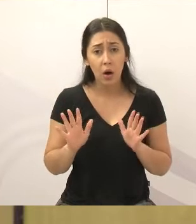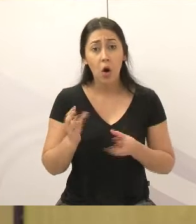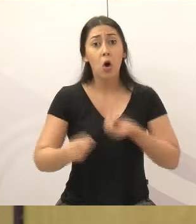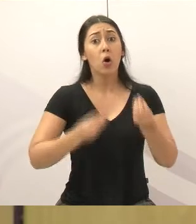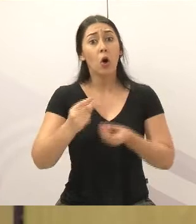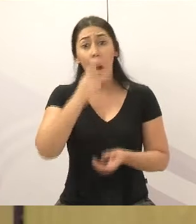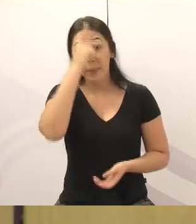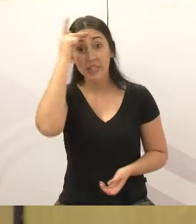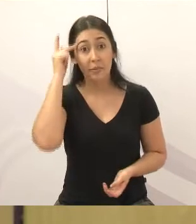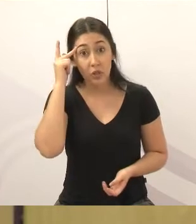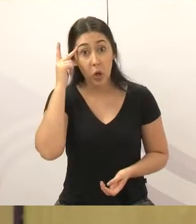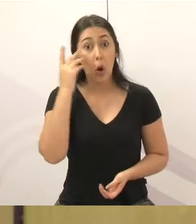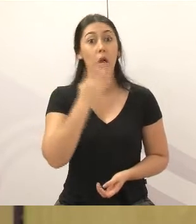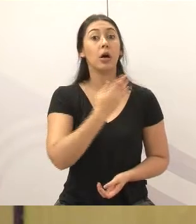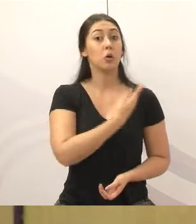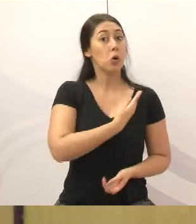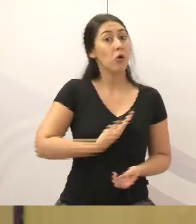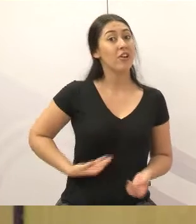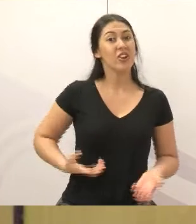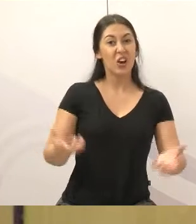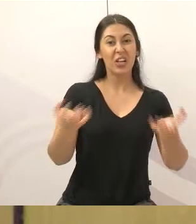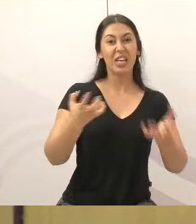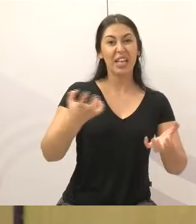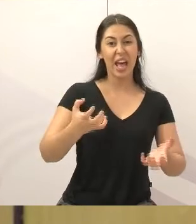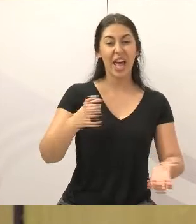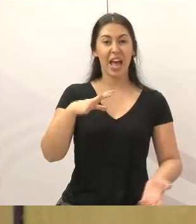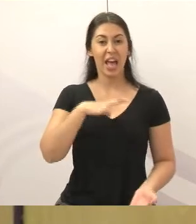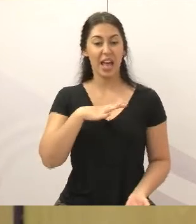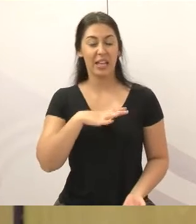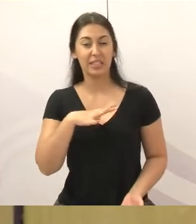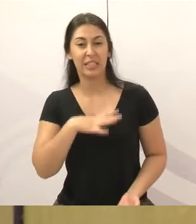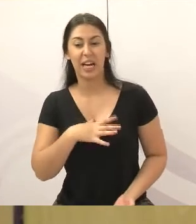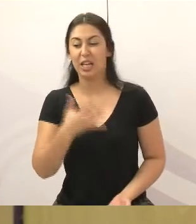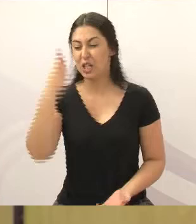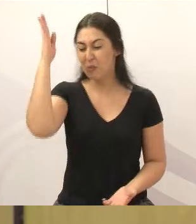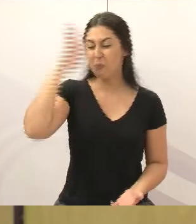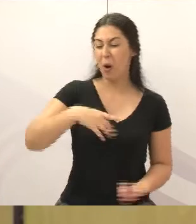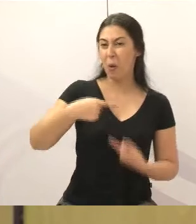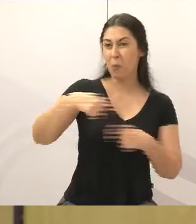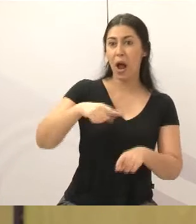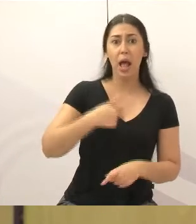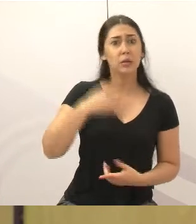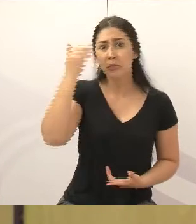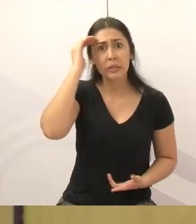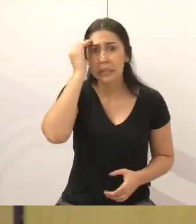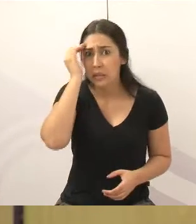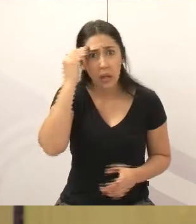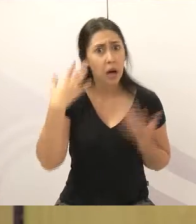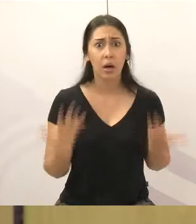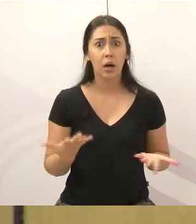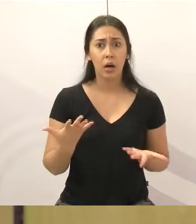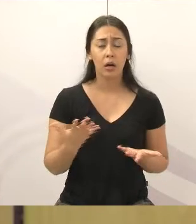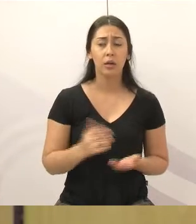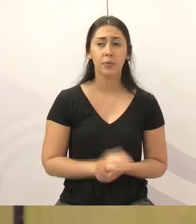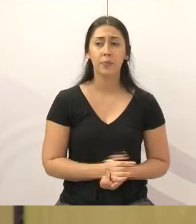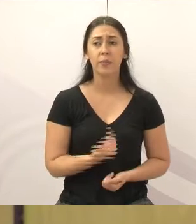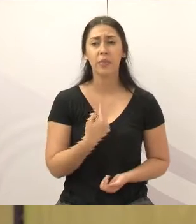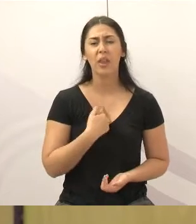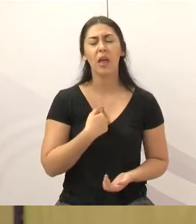governo querem o mal do seu município, querem o mal do país. Eu não estou conseguindo compreender isso. Então, eu estava